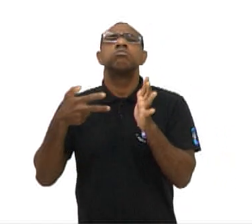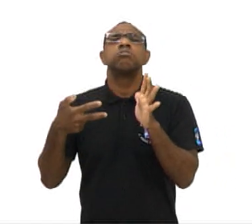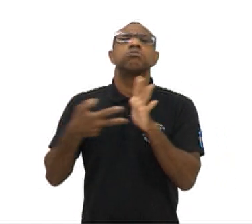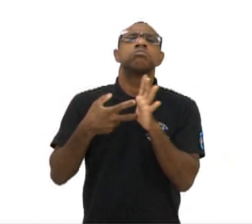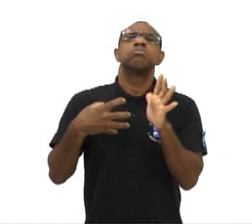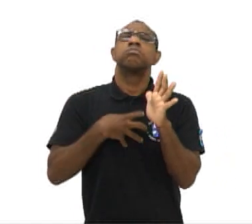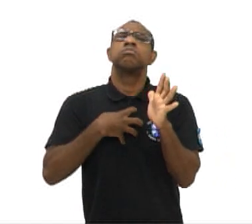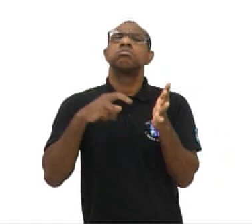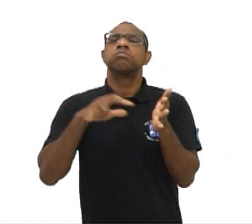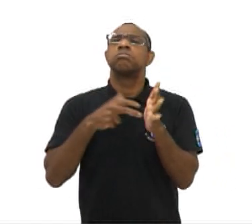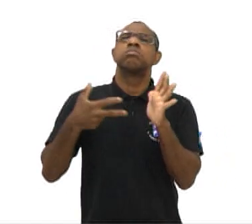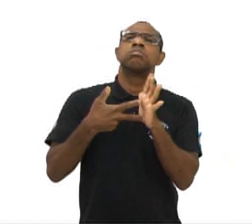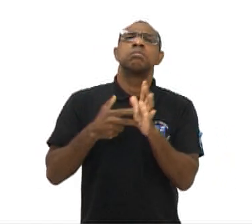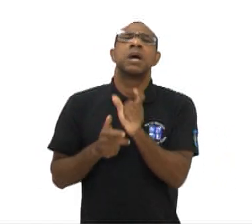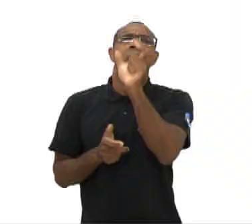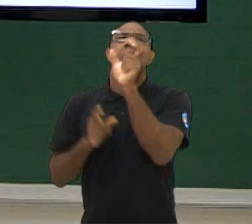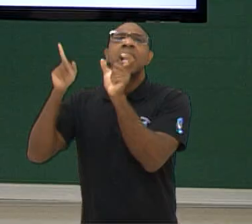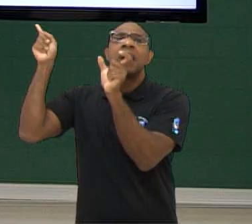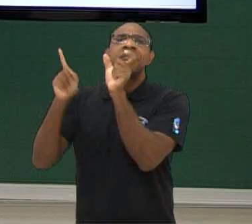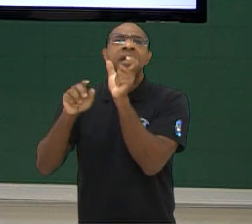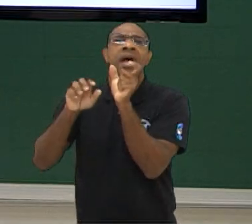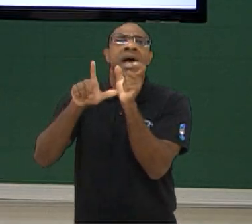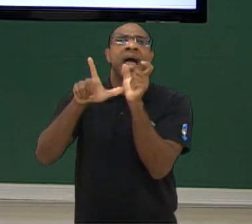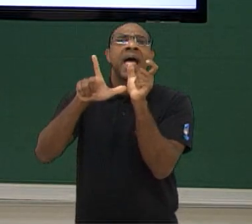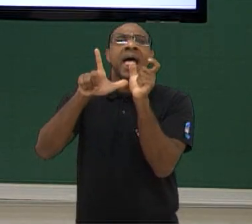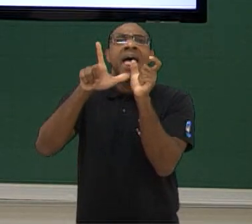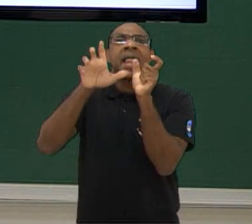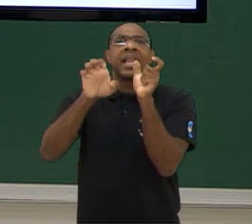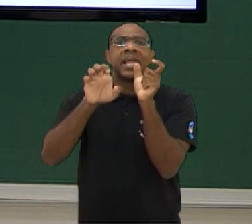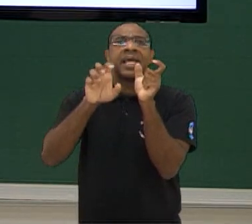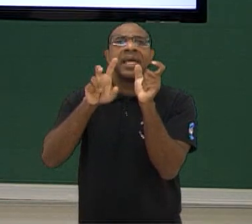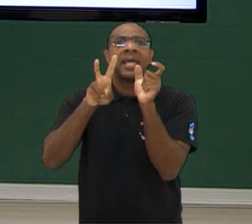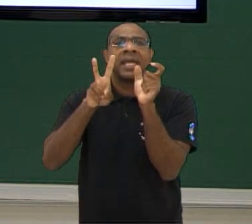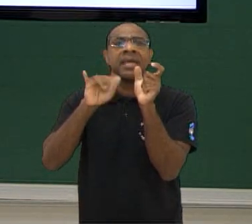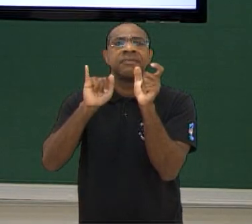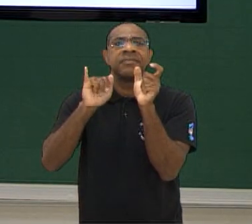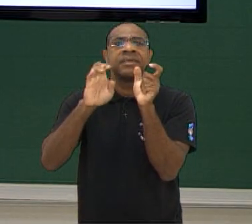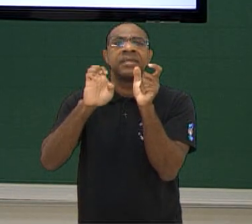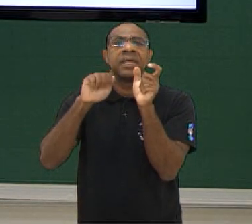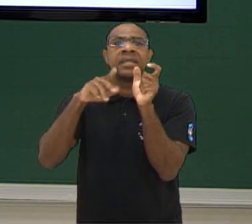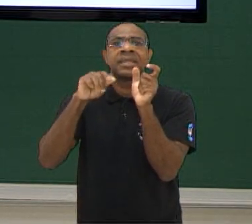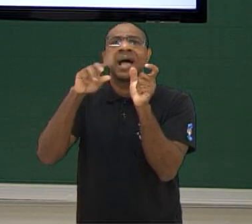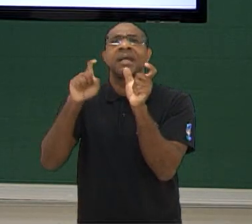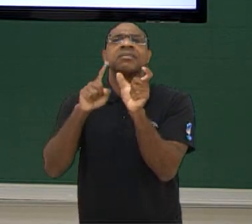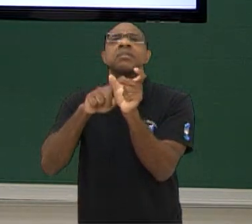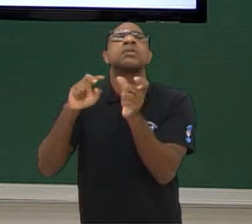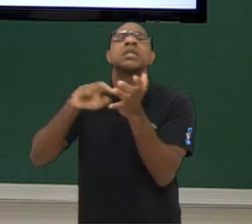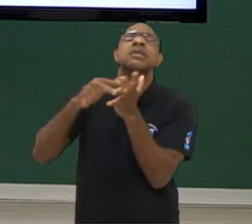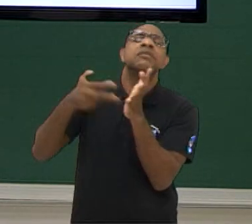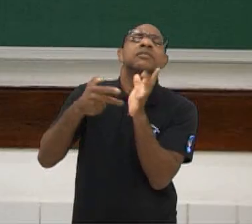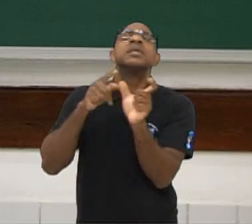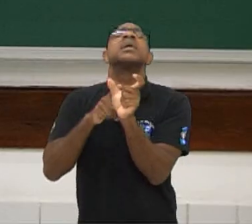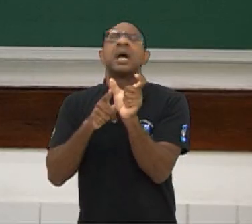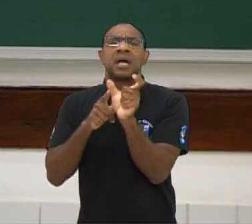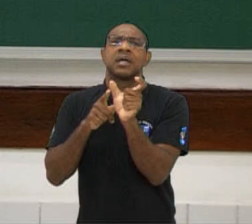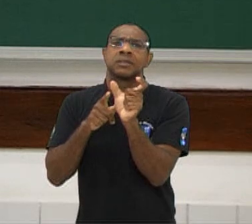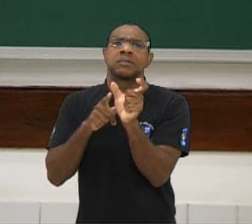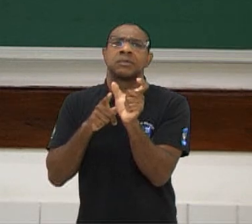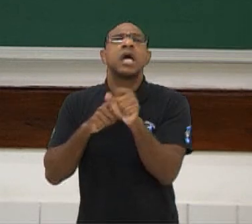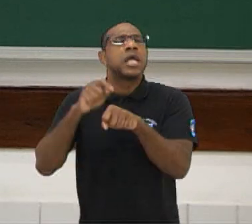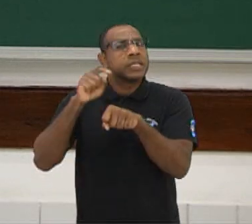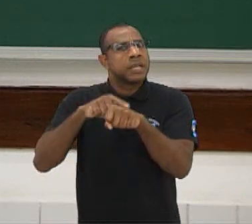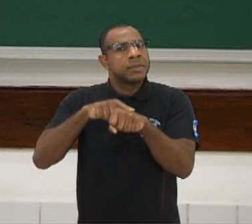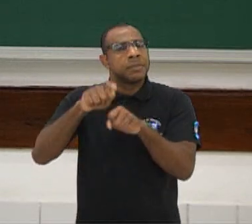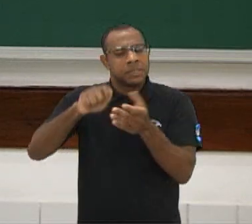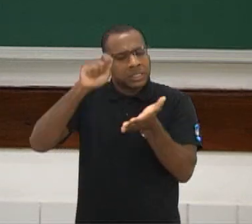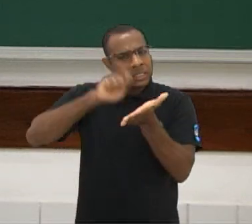palavra leviandade? O que é essa leviandade? Qual é esse sentido? Vou dar um tempinho para você escrever aí no